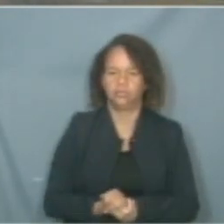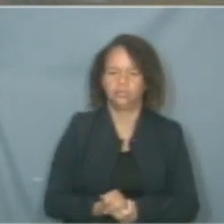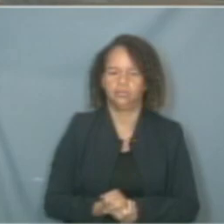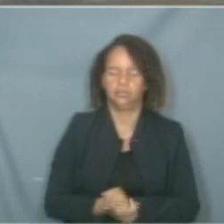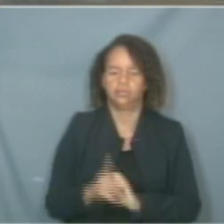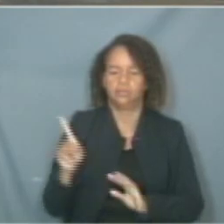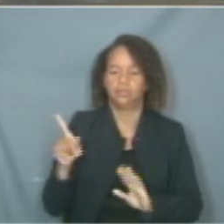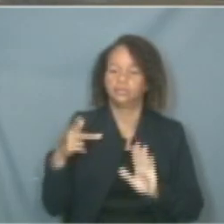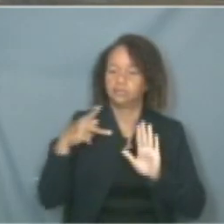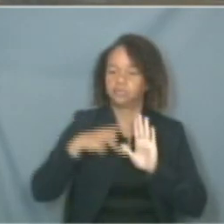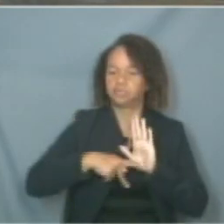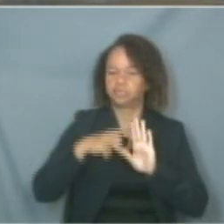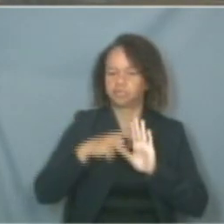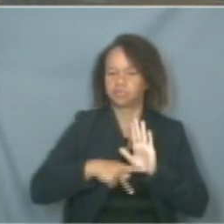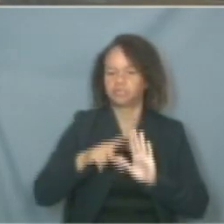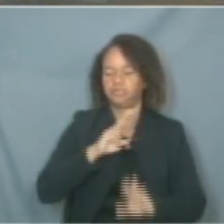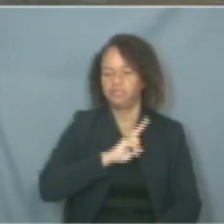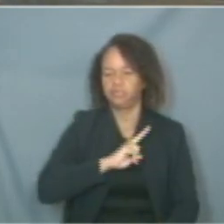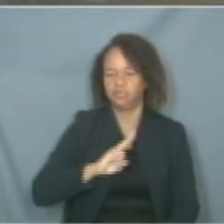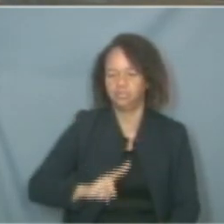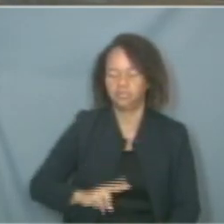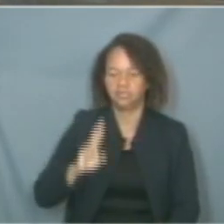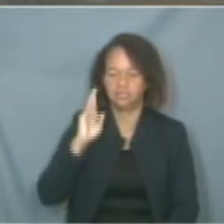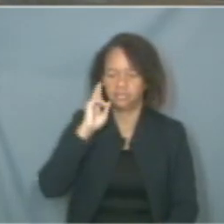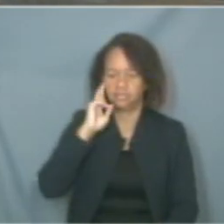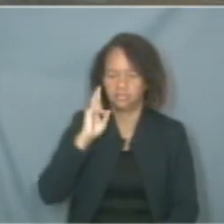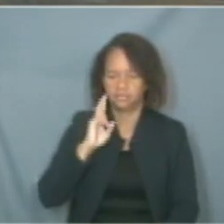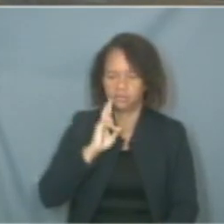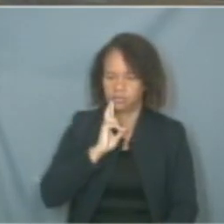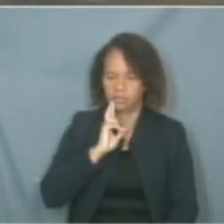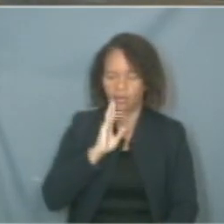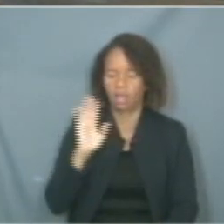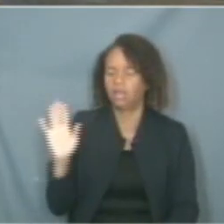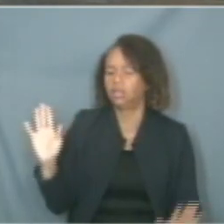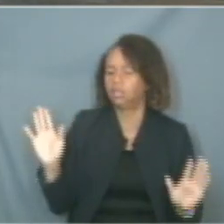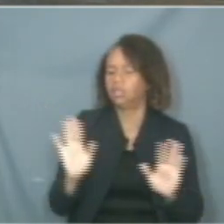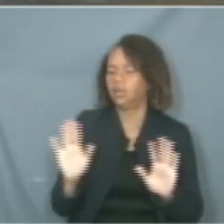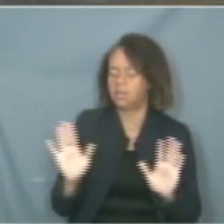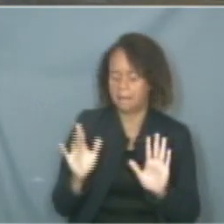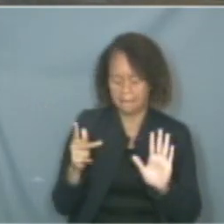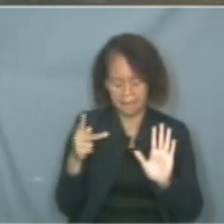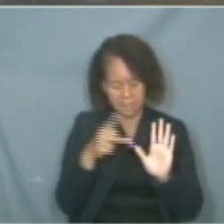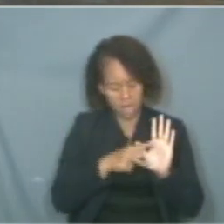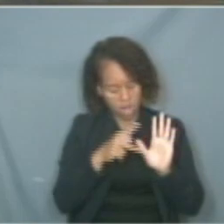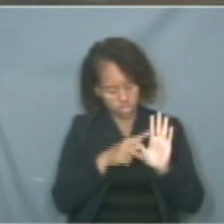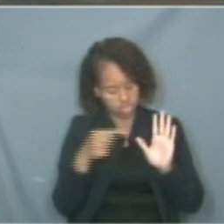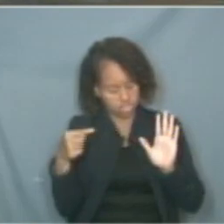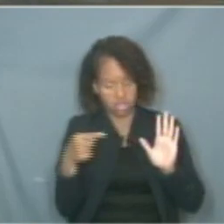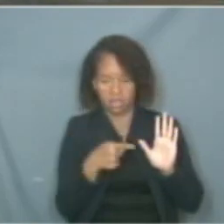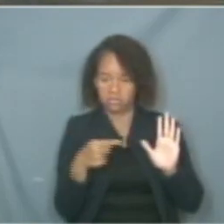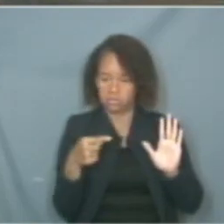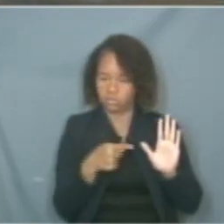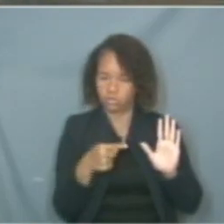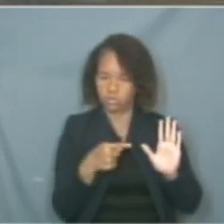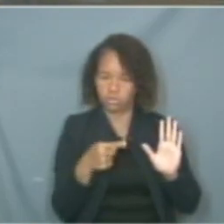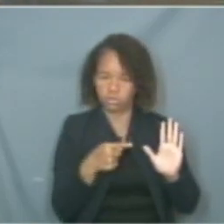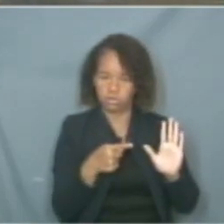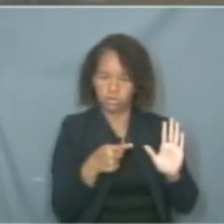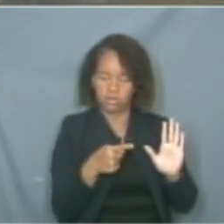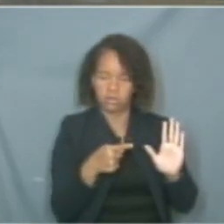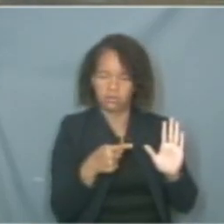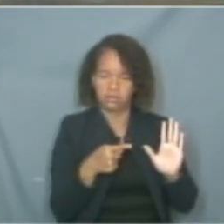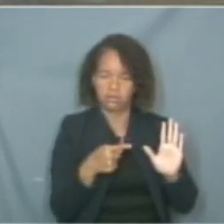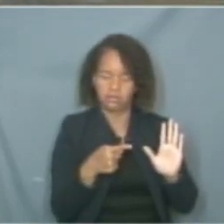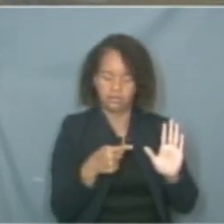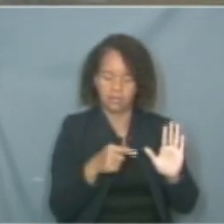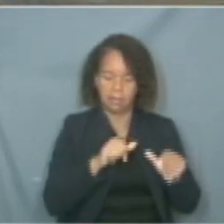esse projeto, vereador Rinaldo Júnior, não é apenas um projeto que trata da troca